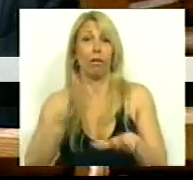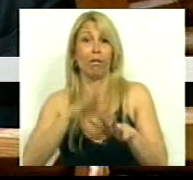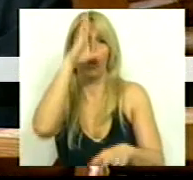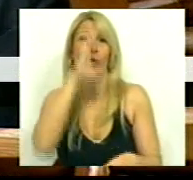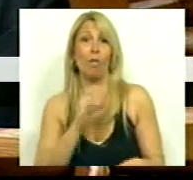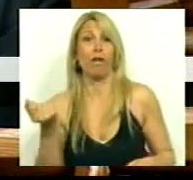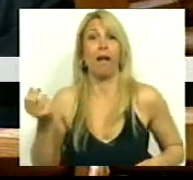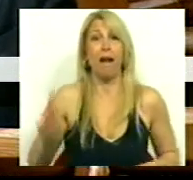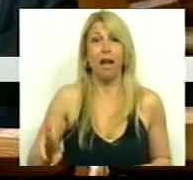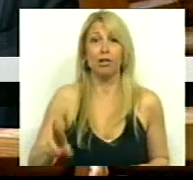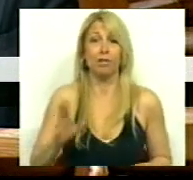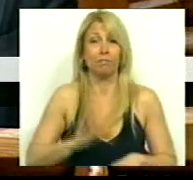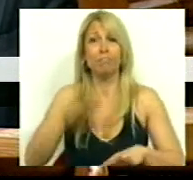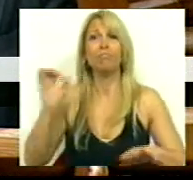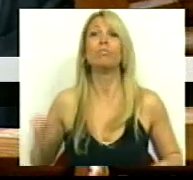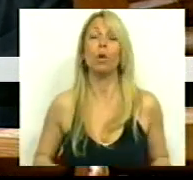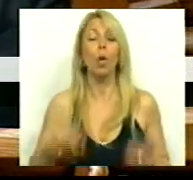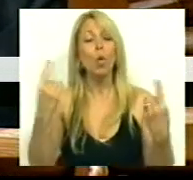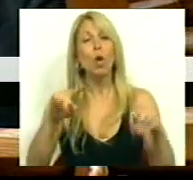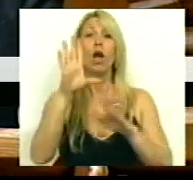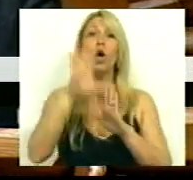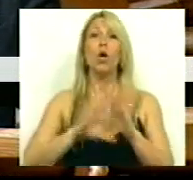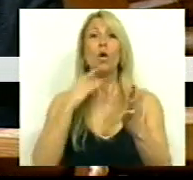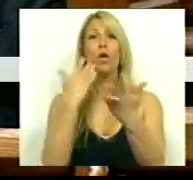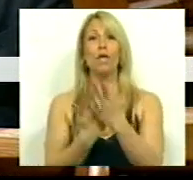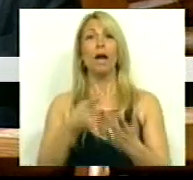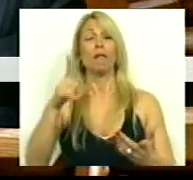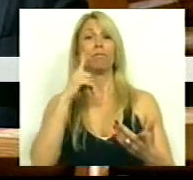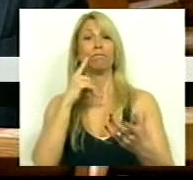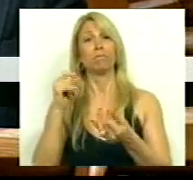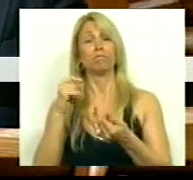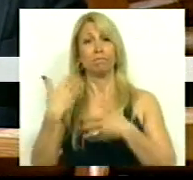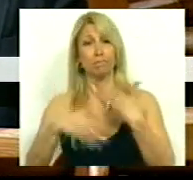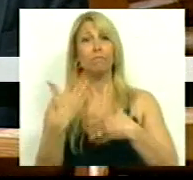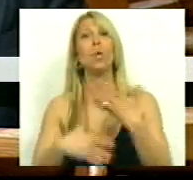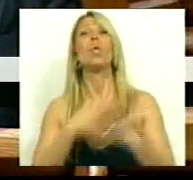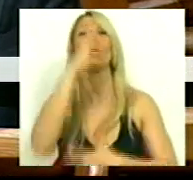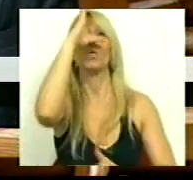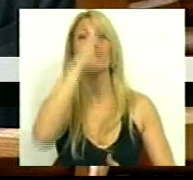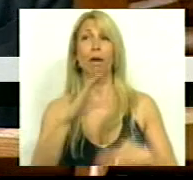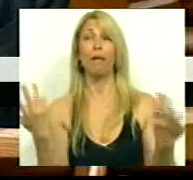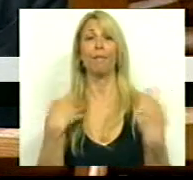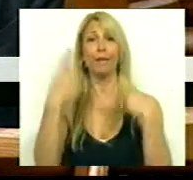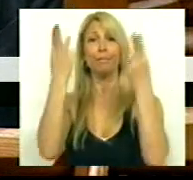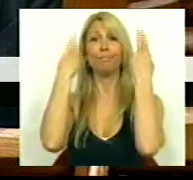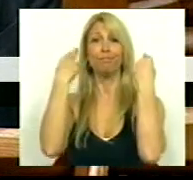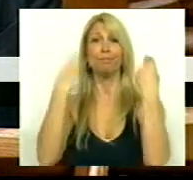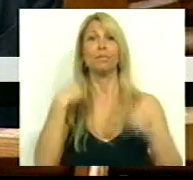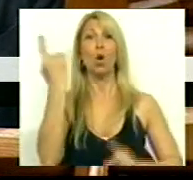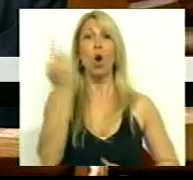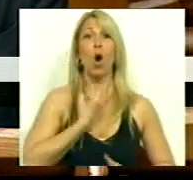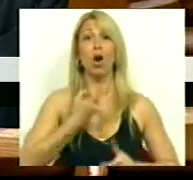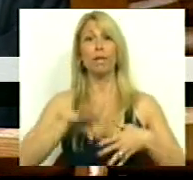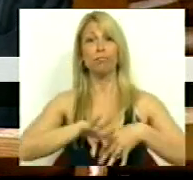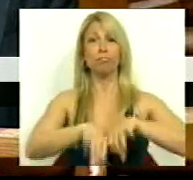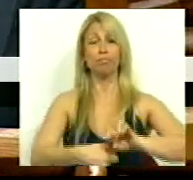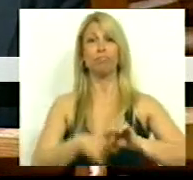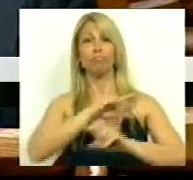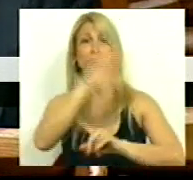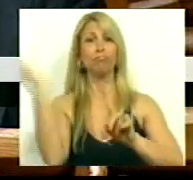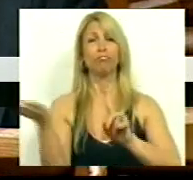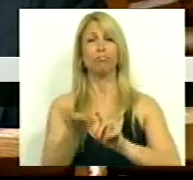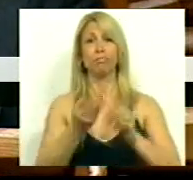única solução para assegurar o financiamento do Estado é submetermos às ordens de destruição do Pacto de Agressão que estão